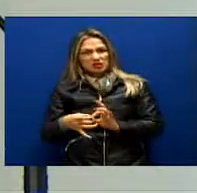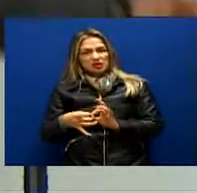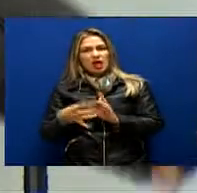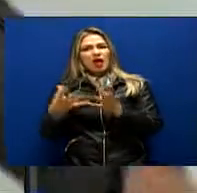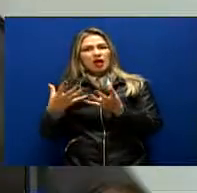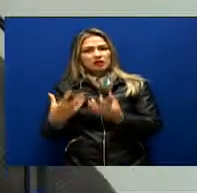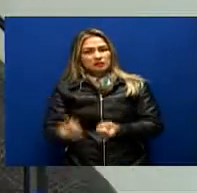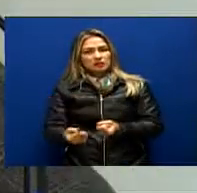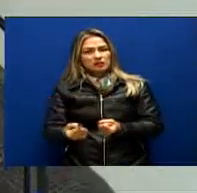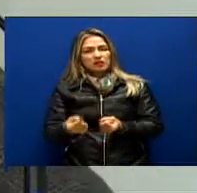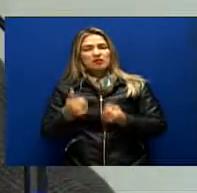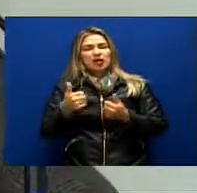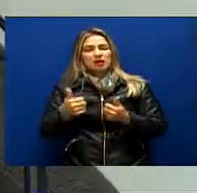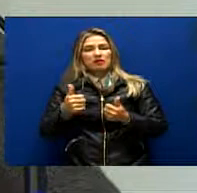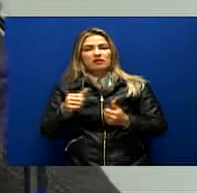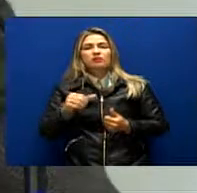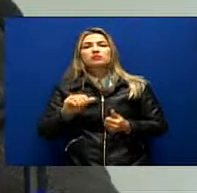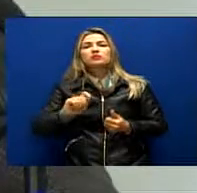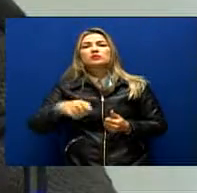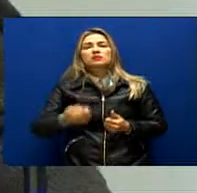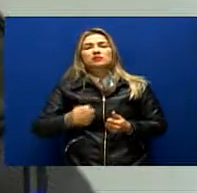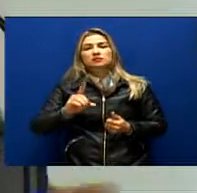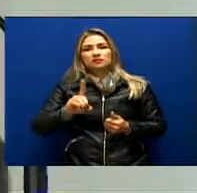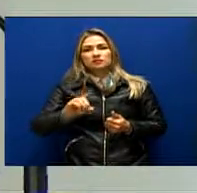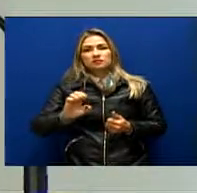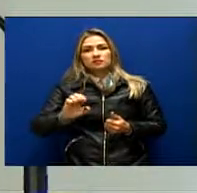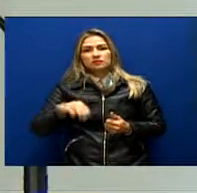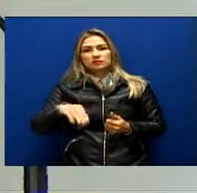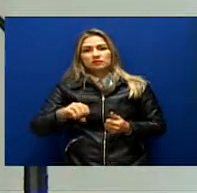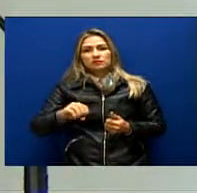forma de forma dele.